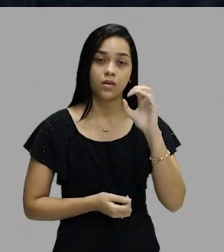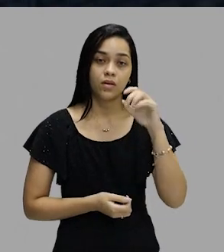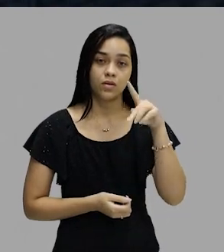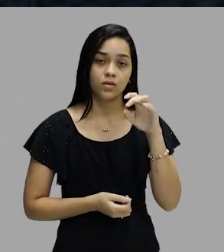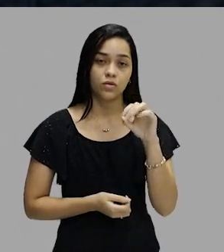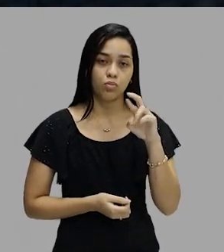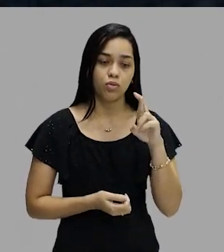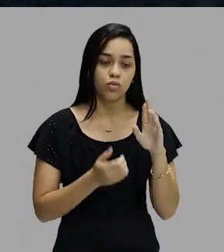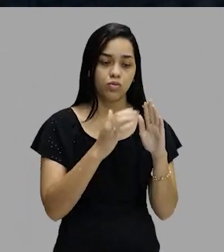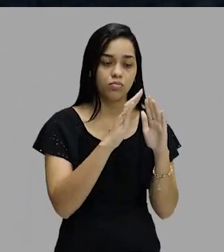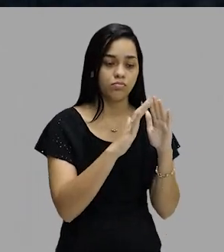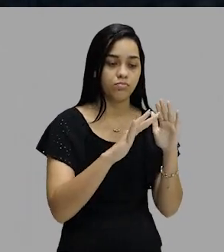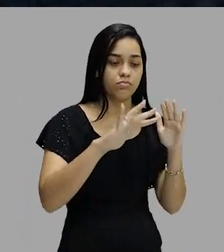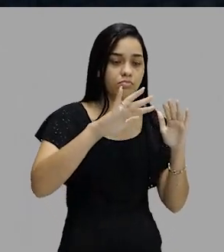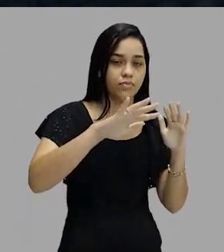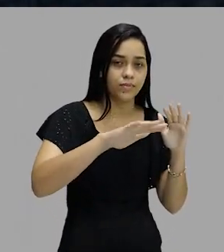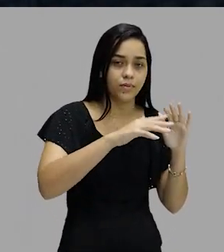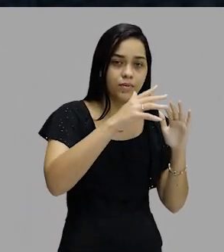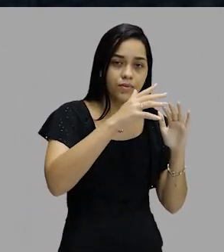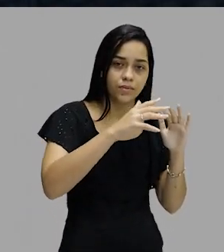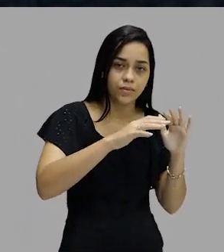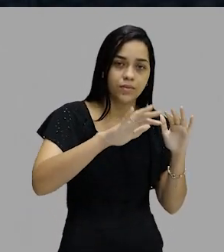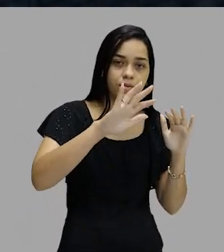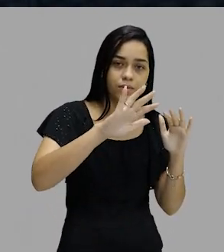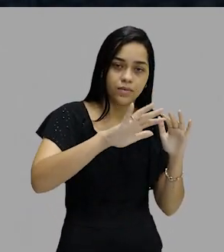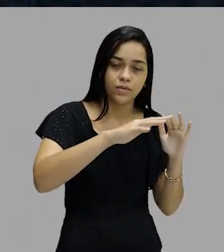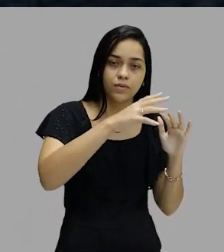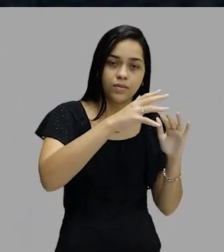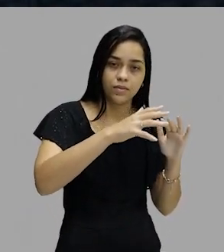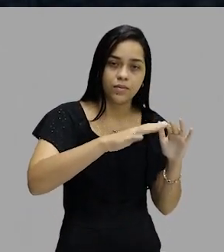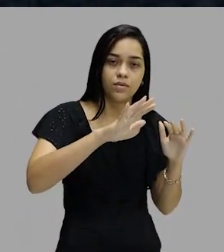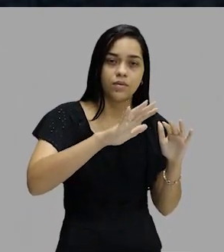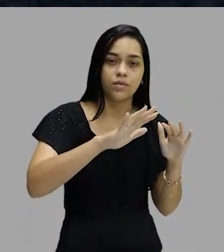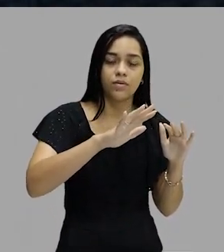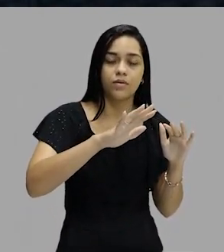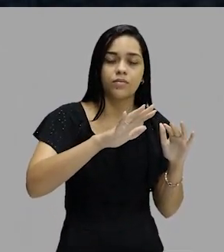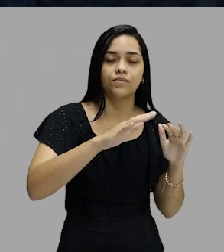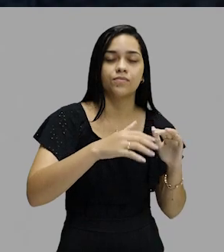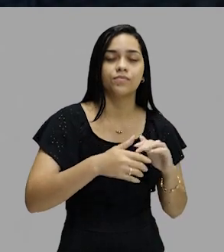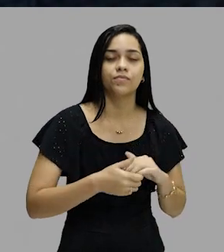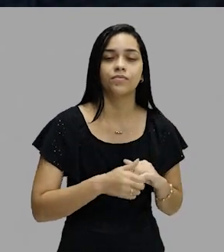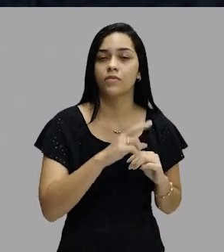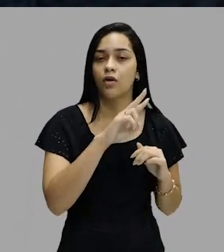ficar na superfície da água, na superfície externa da água, né? Na parte de cima,